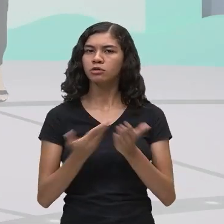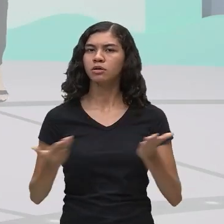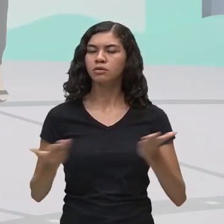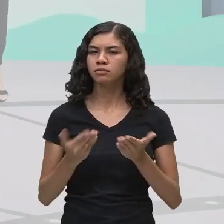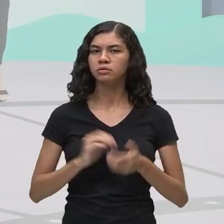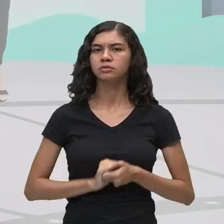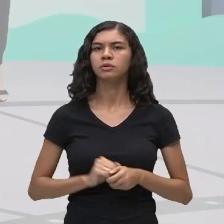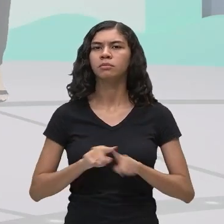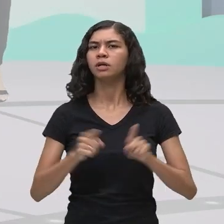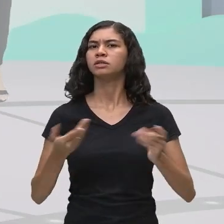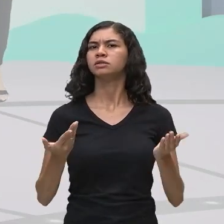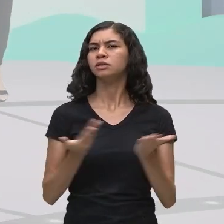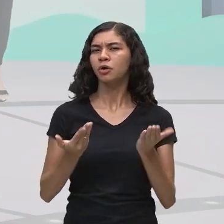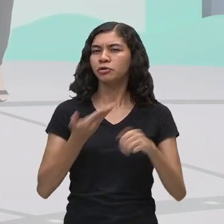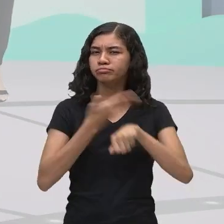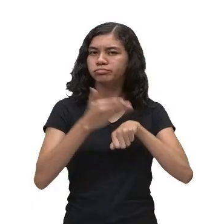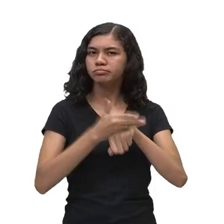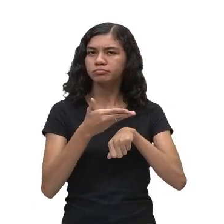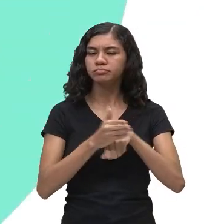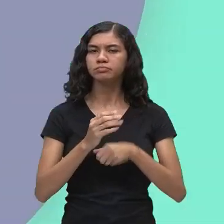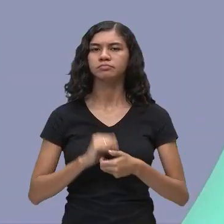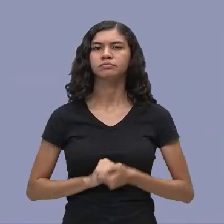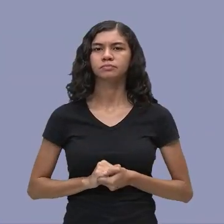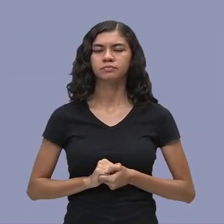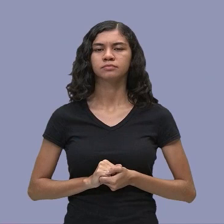vamos agora para o nosso aplicando.